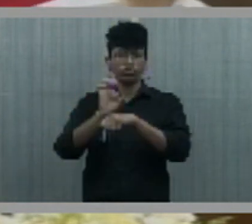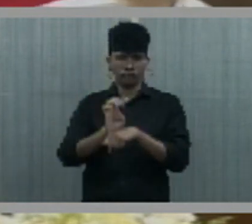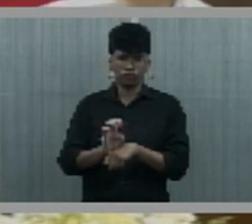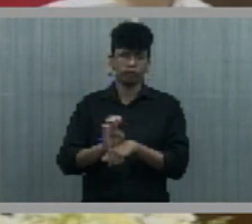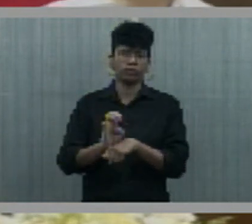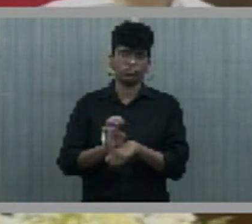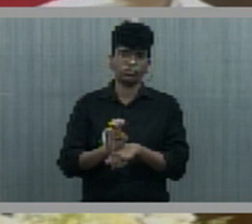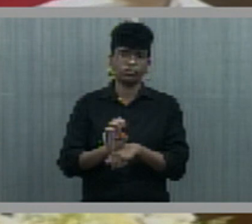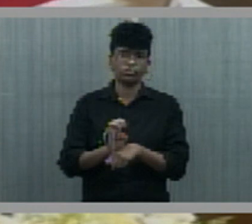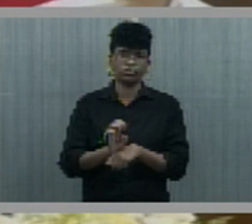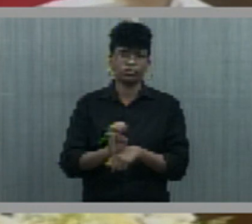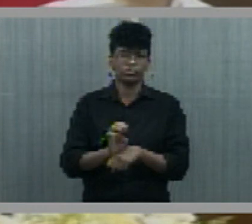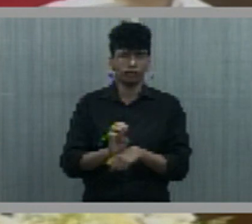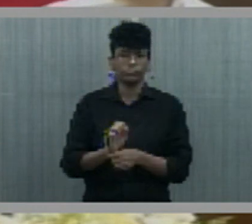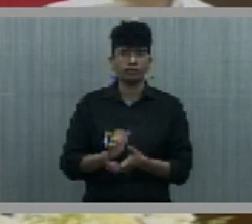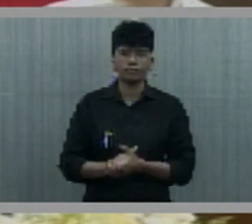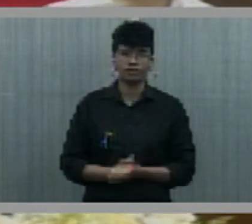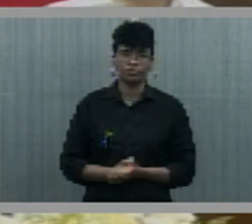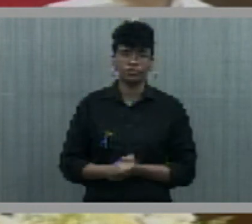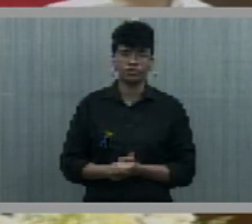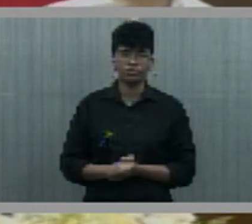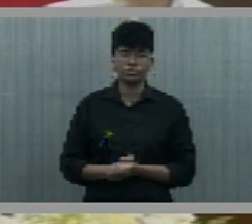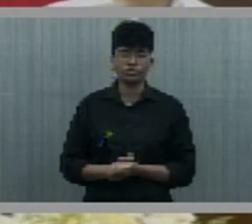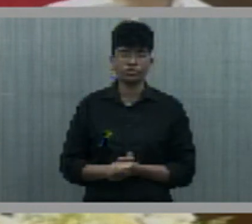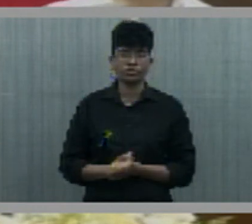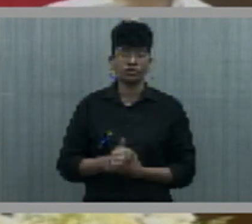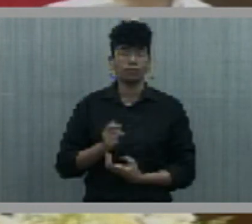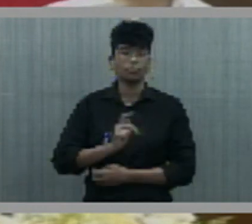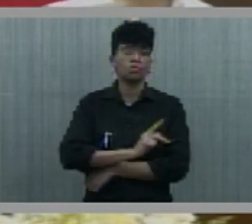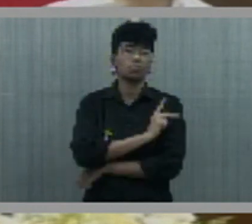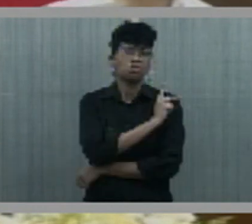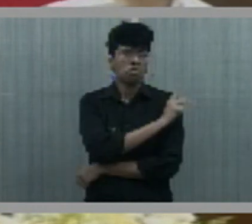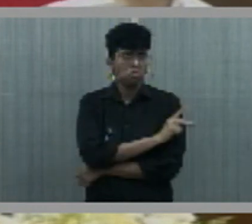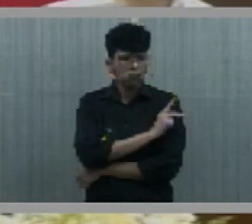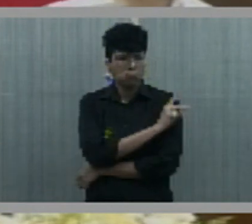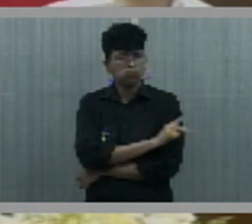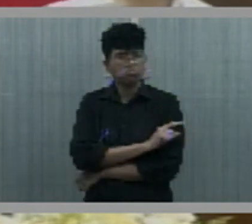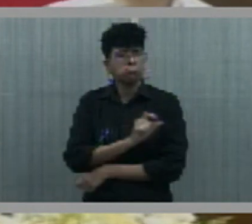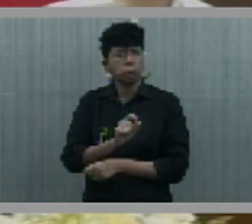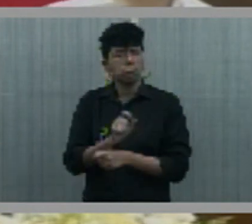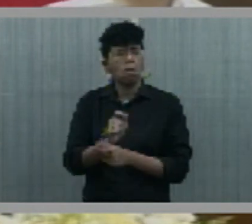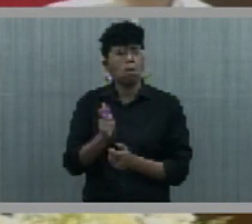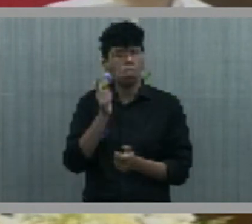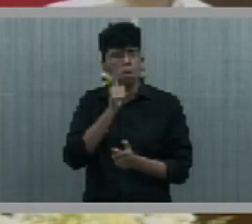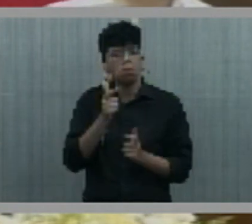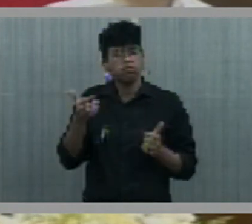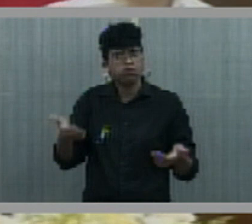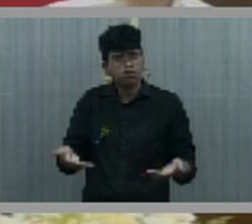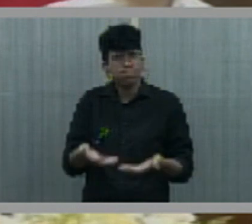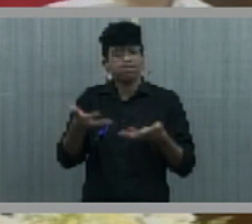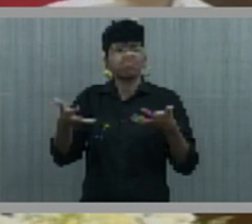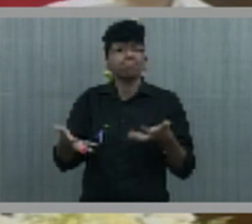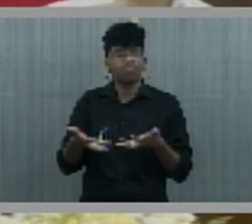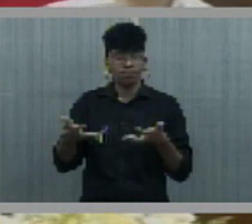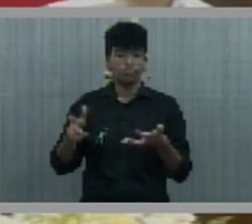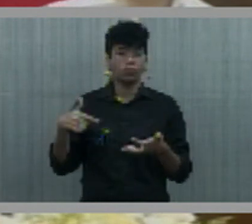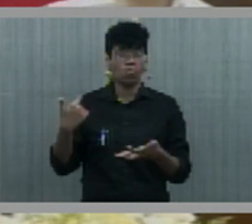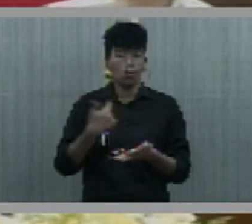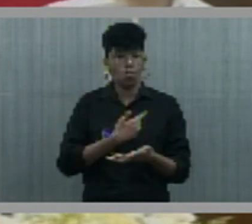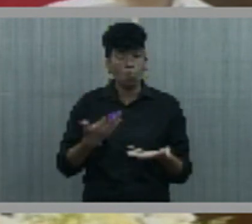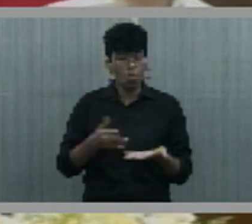Estado, é algo que o piauiense faz com muito amor. E aqui nós